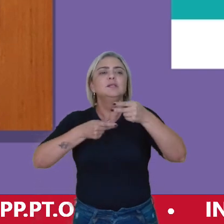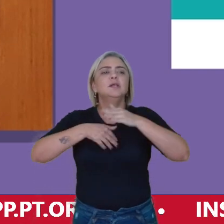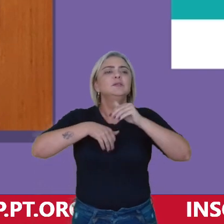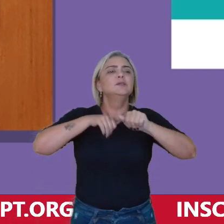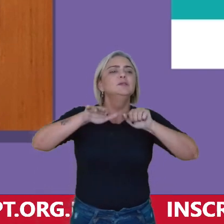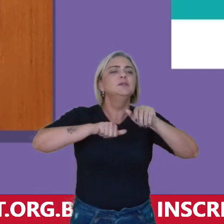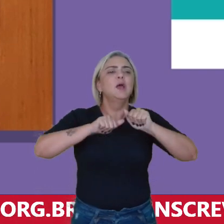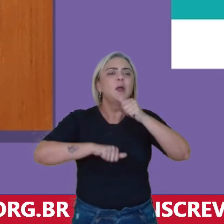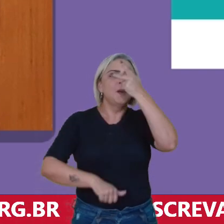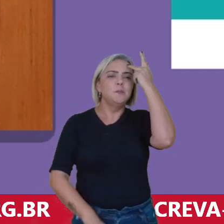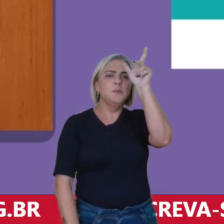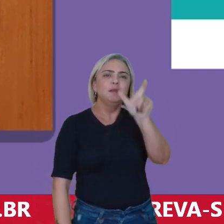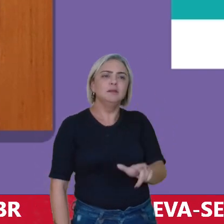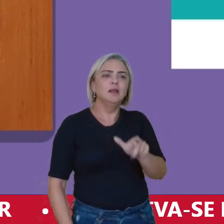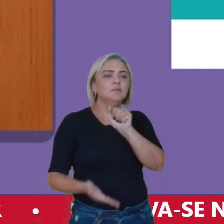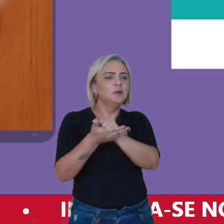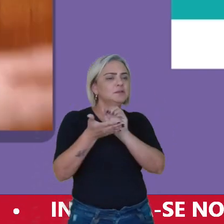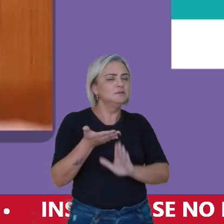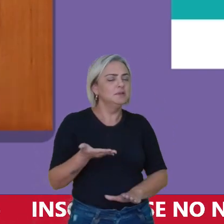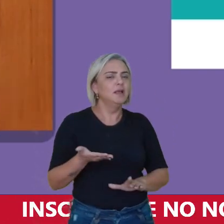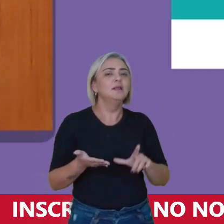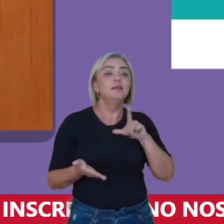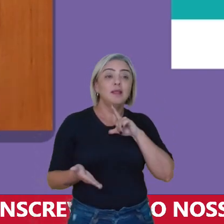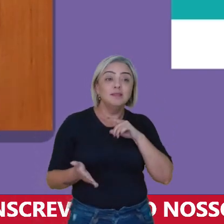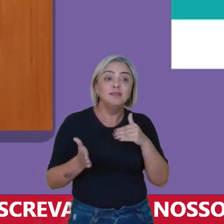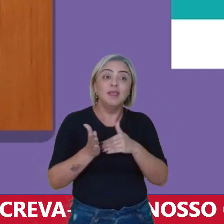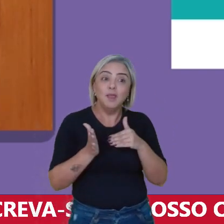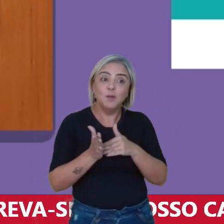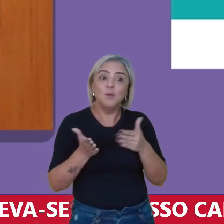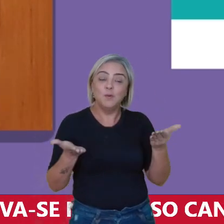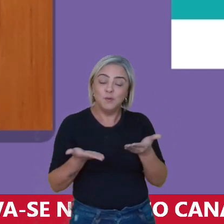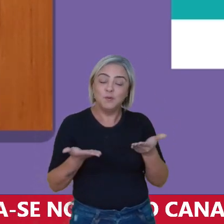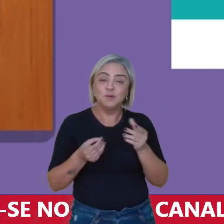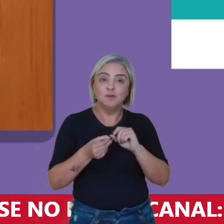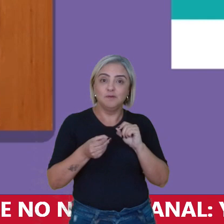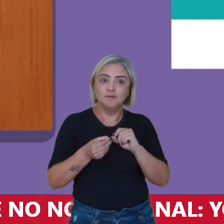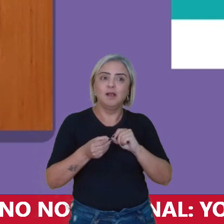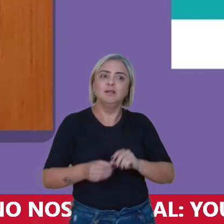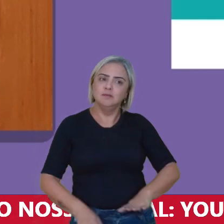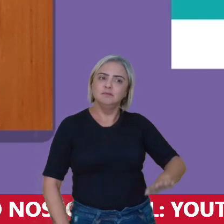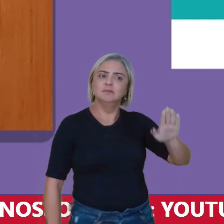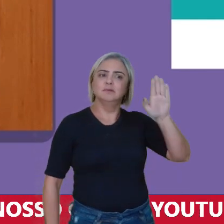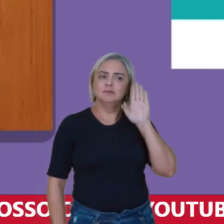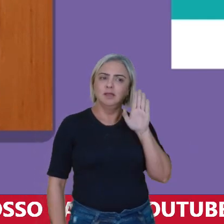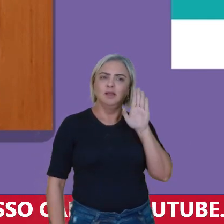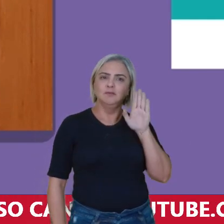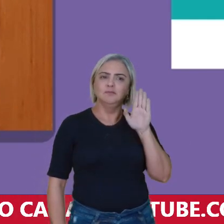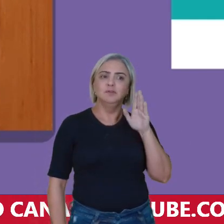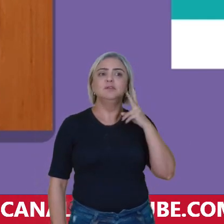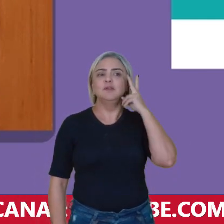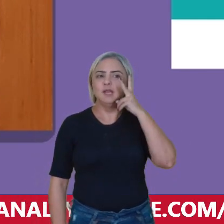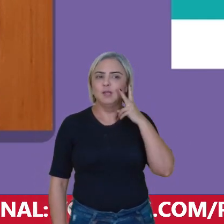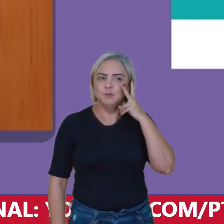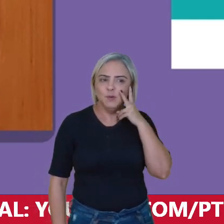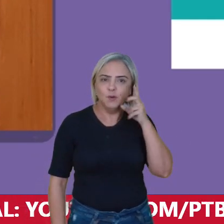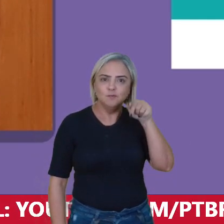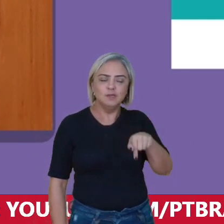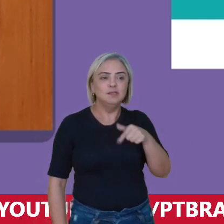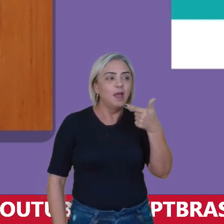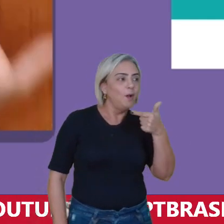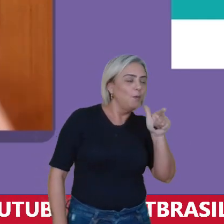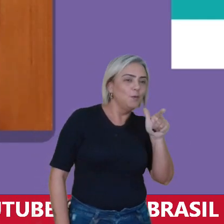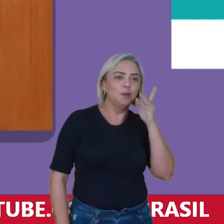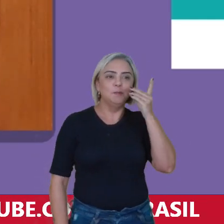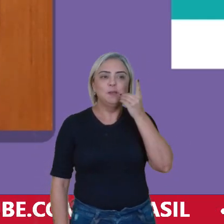Chame Gente é um nome de uma atividade que até hoje eu faço, né? Até hoje fiz na campanha, fiz no mandato de vereadora, fiz na outra